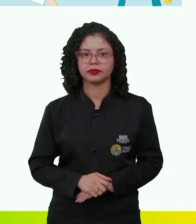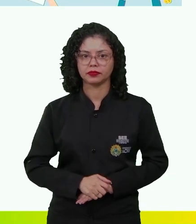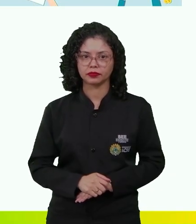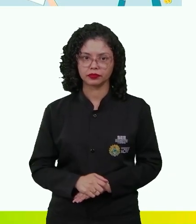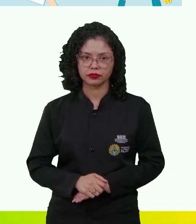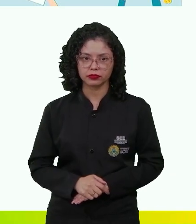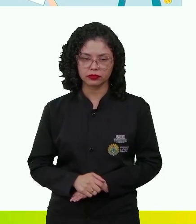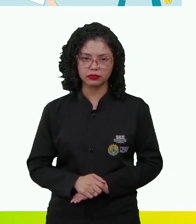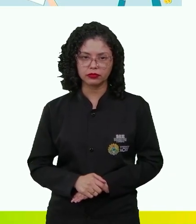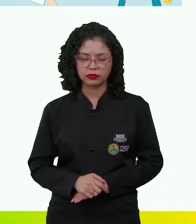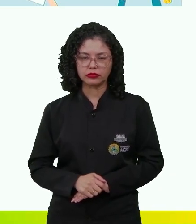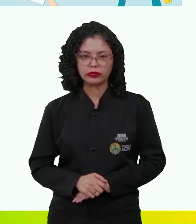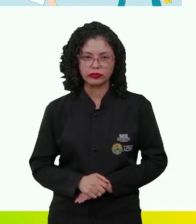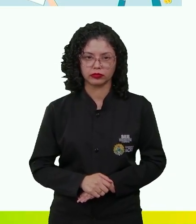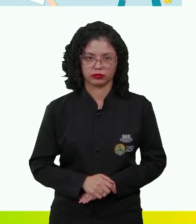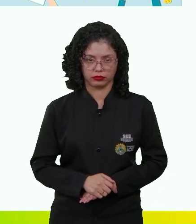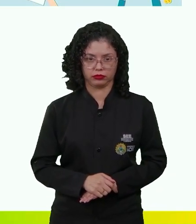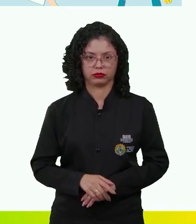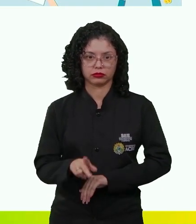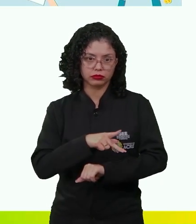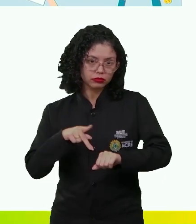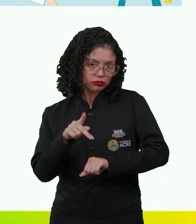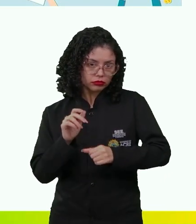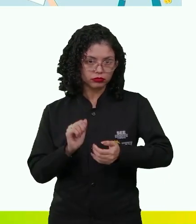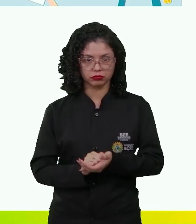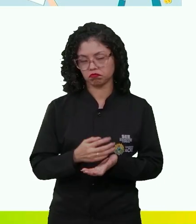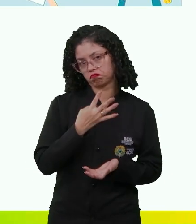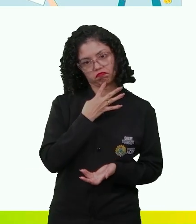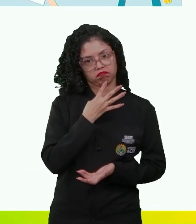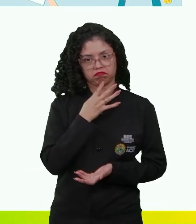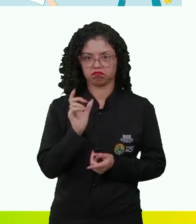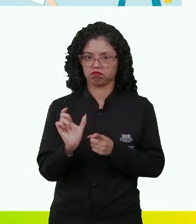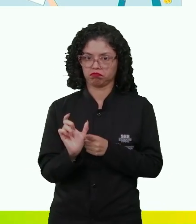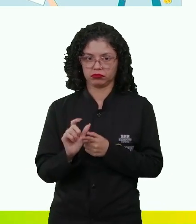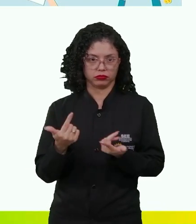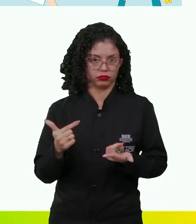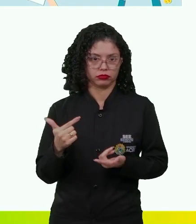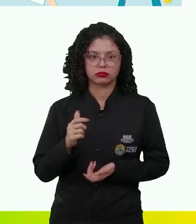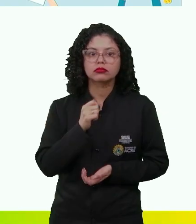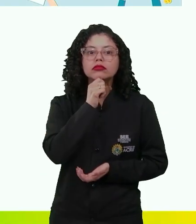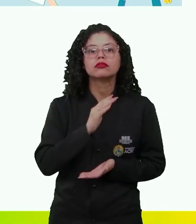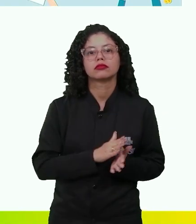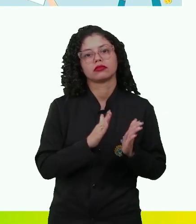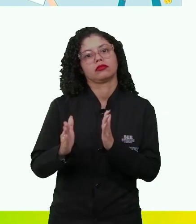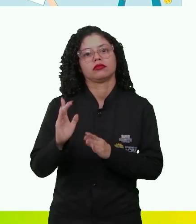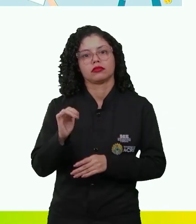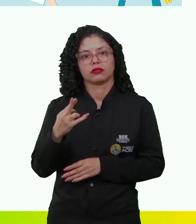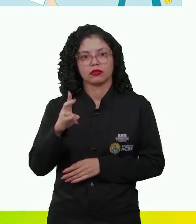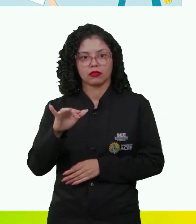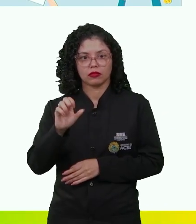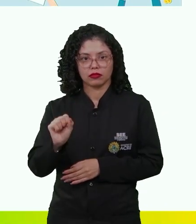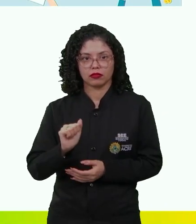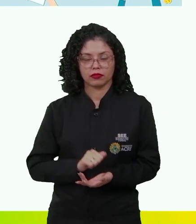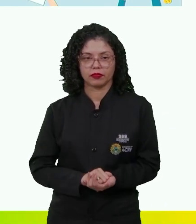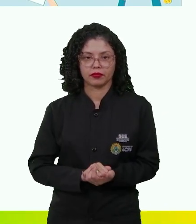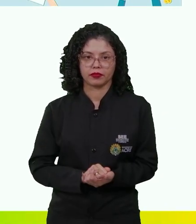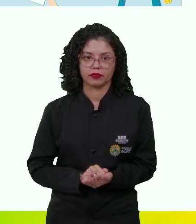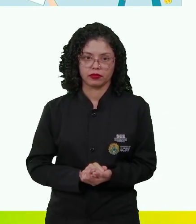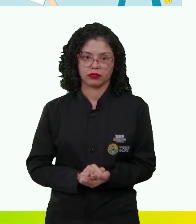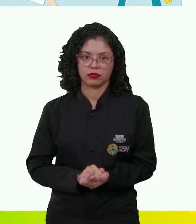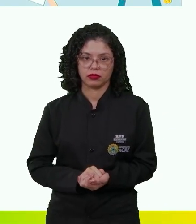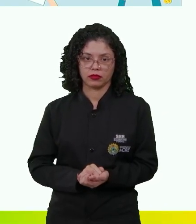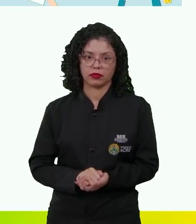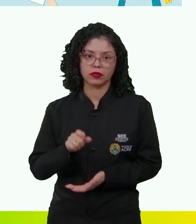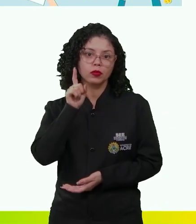escassez. A maioria dos países europeus não conhecem essa palavra. Eles não passam por escassez de alimentos.